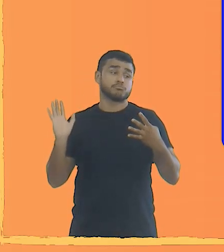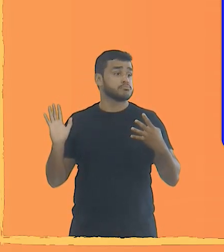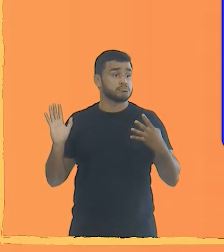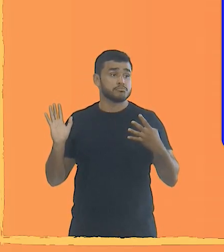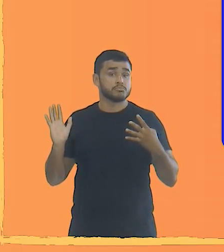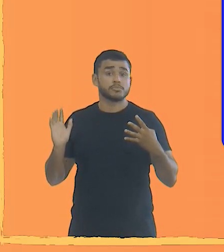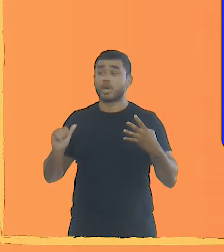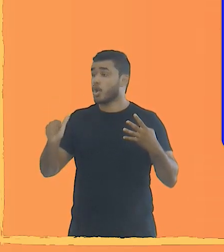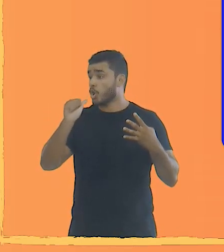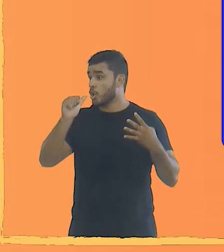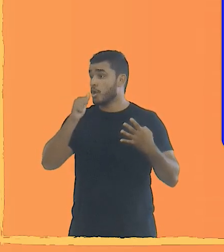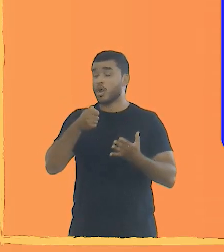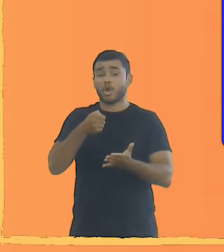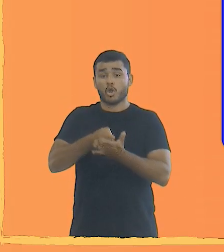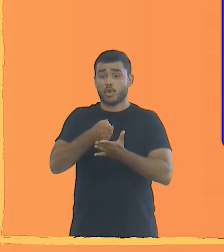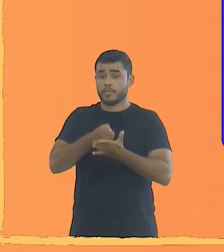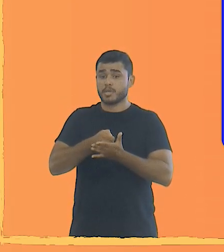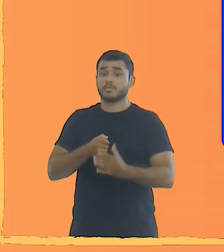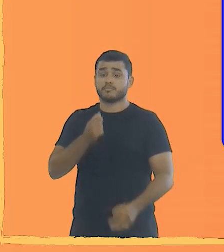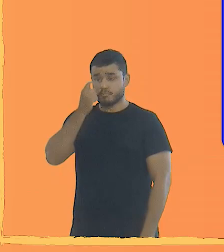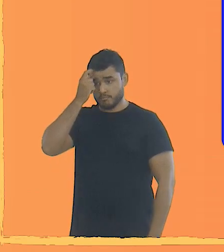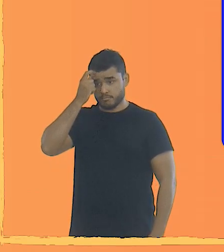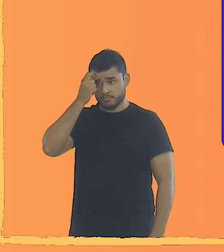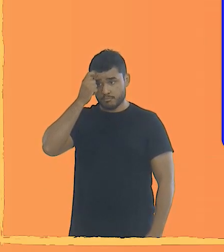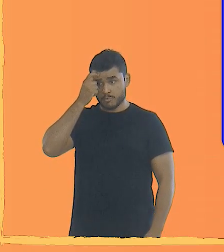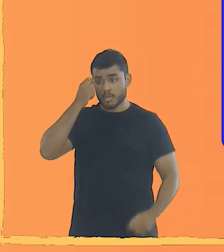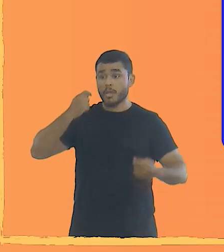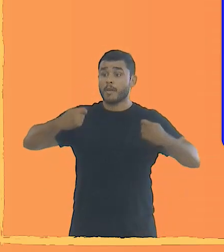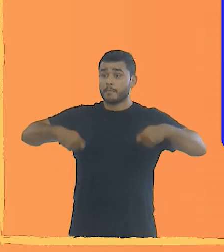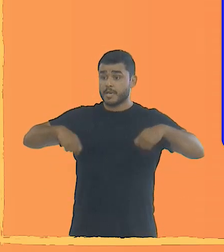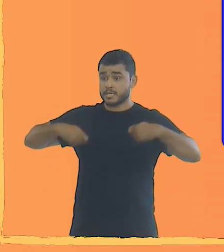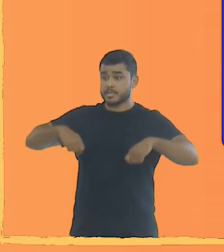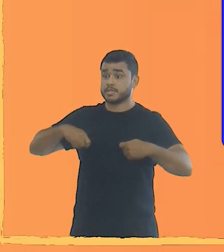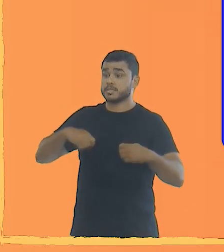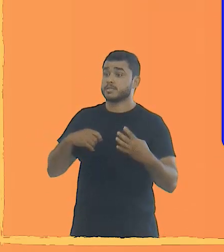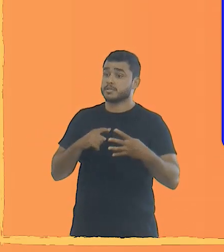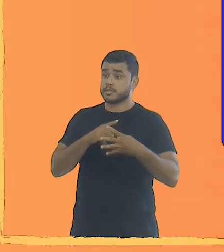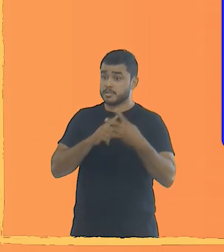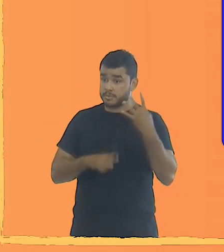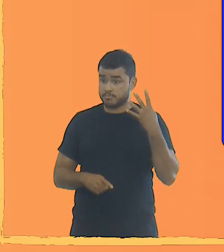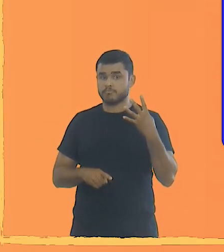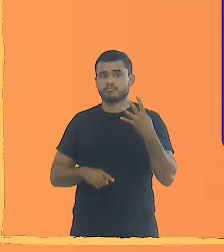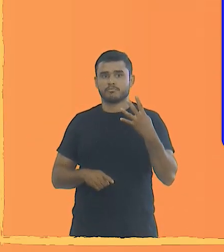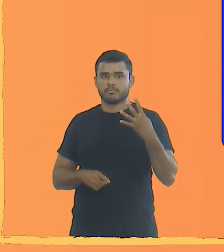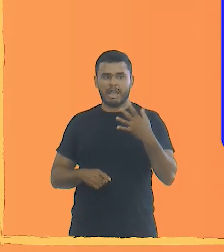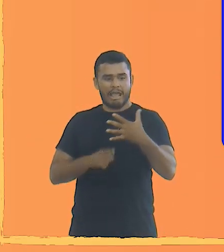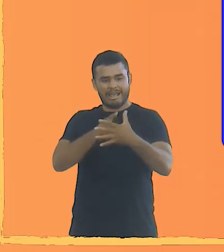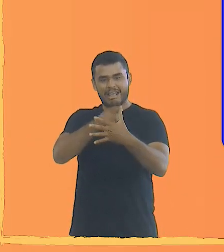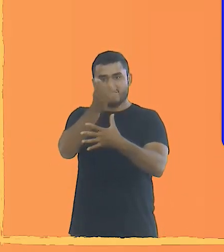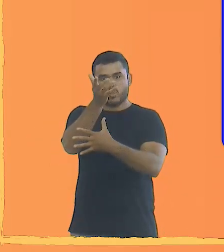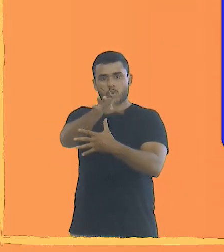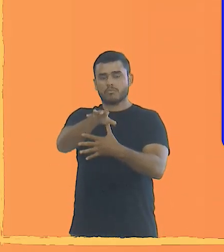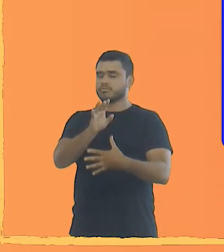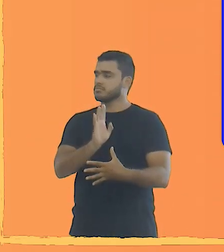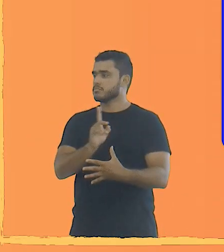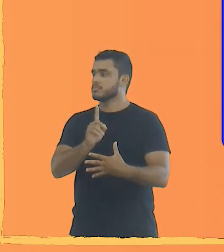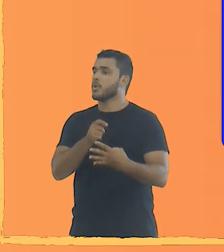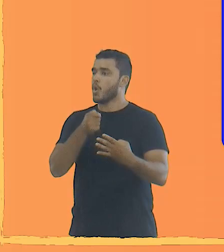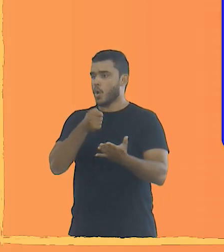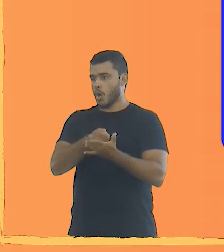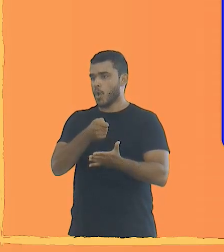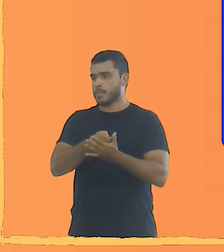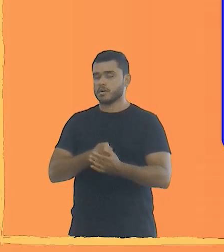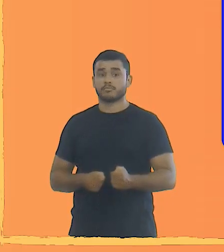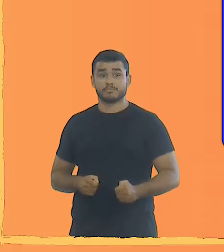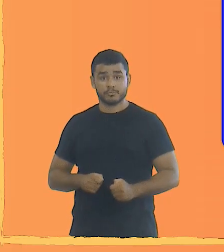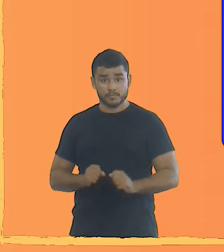Porque bebida é um item obrigatório, não está dizendo aí? Que é obrigatório você pedir bebida? Prato quente. Prato quente é um item obrigatório. Então